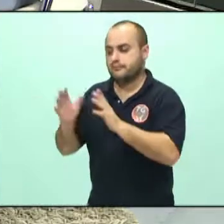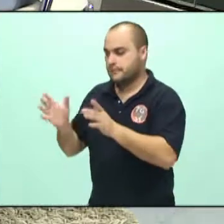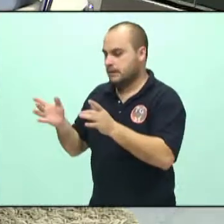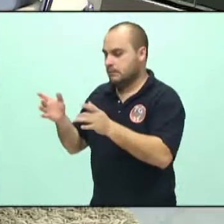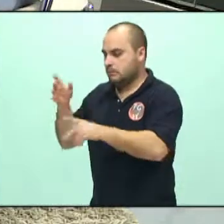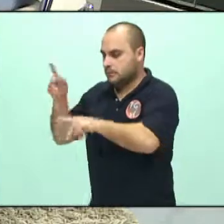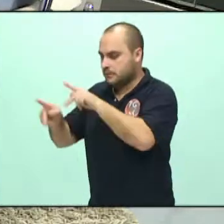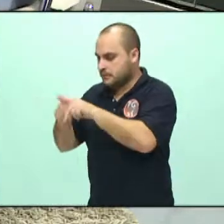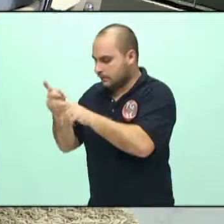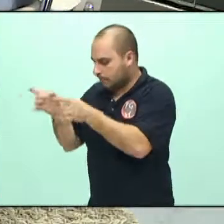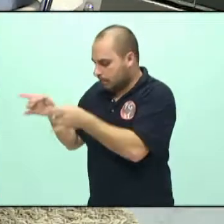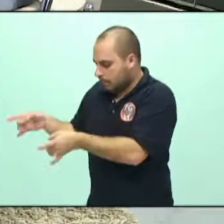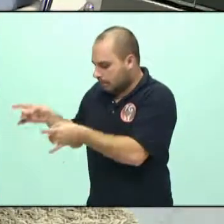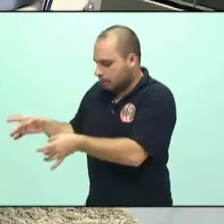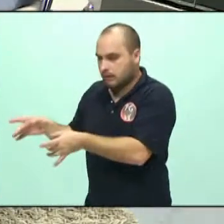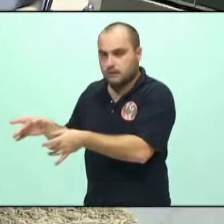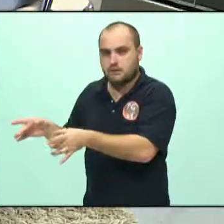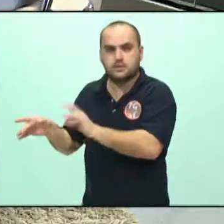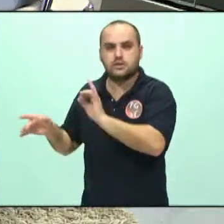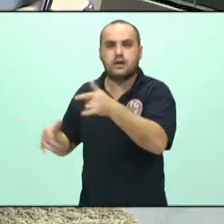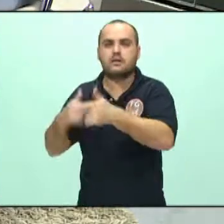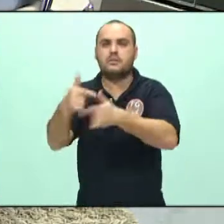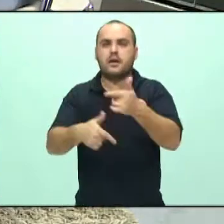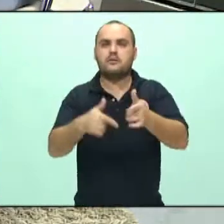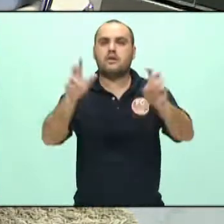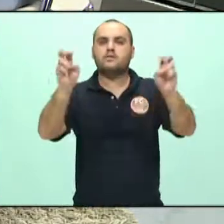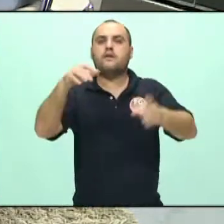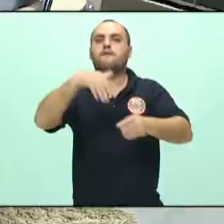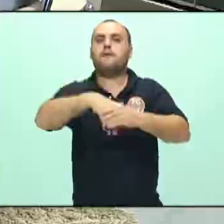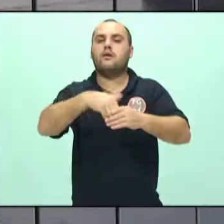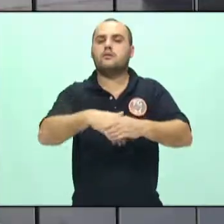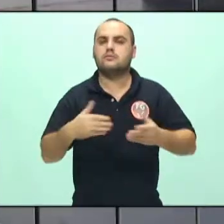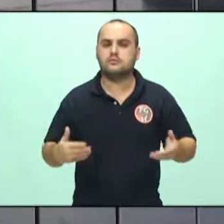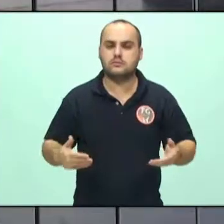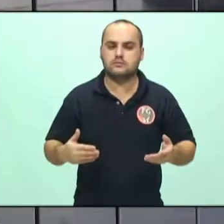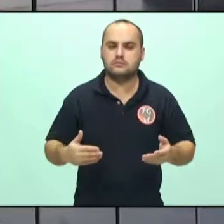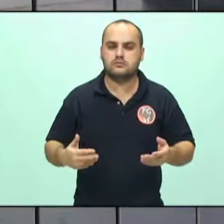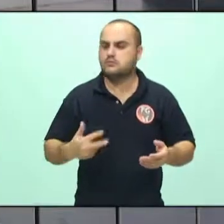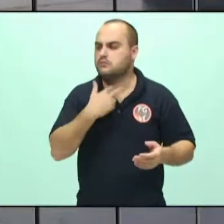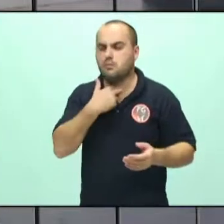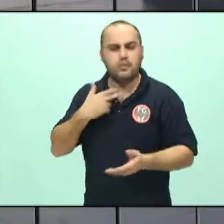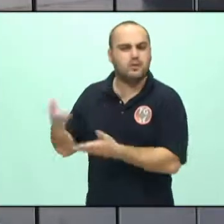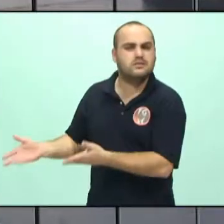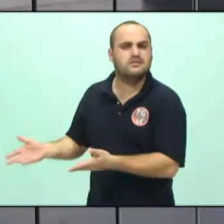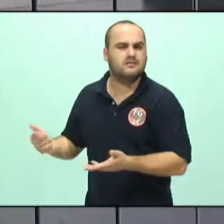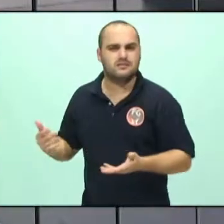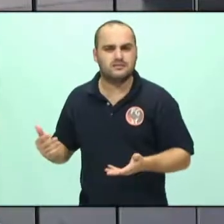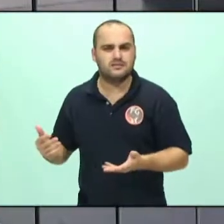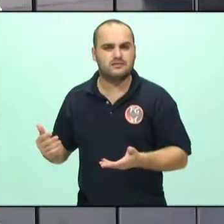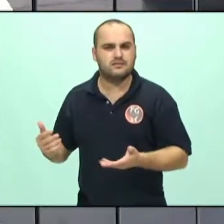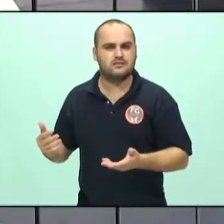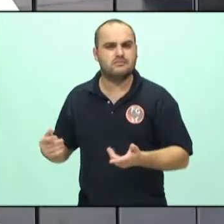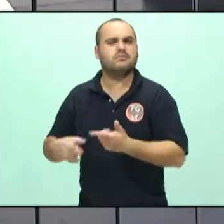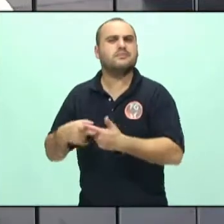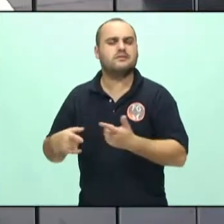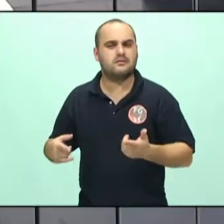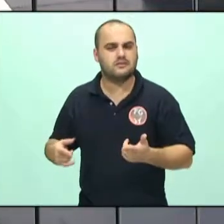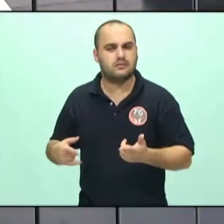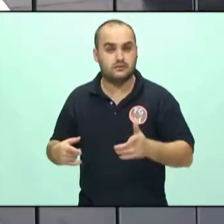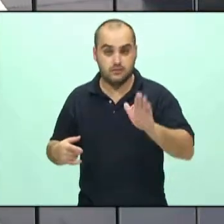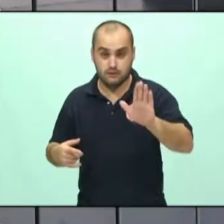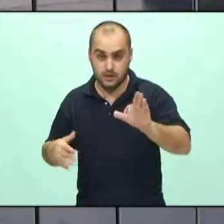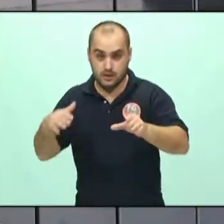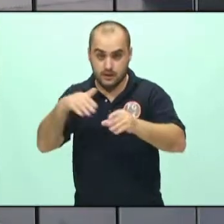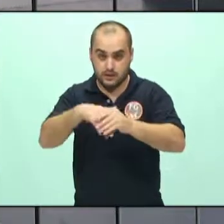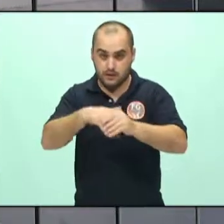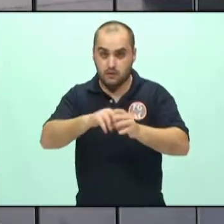povo para trabalhar só no que dá voto. E a gente não pode trabalhar só no que dá voto. Sabes por quê? Porque eleição